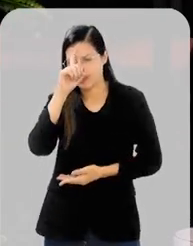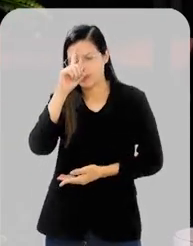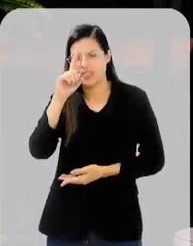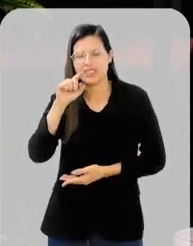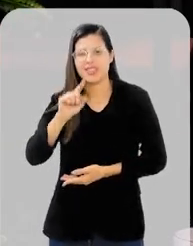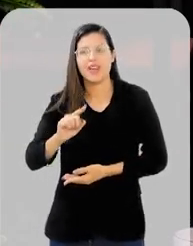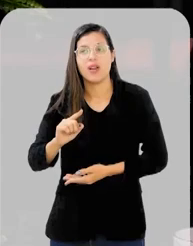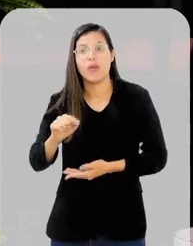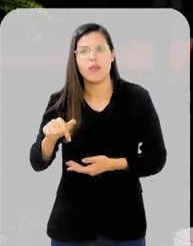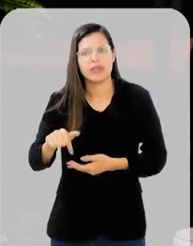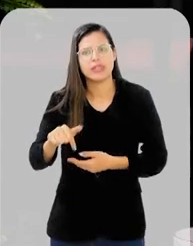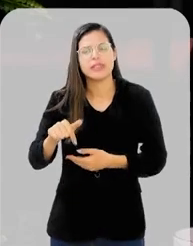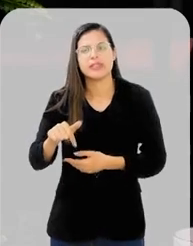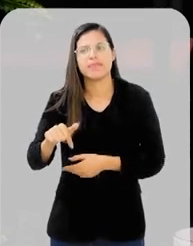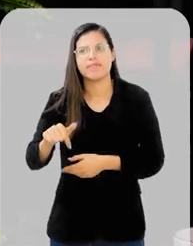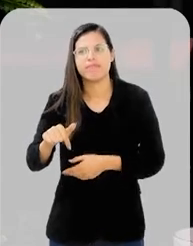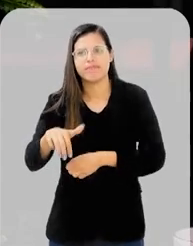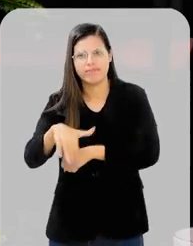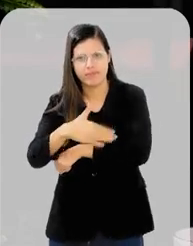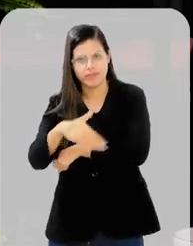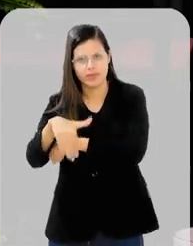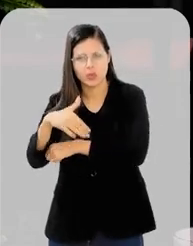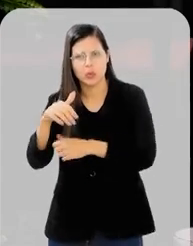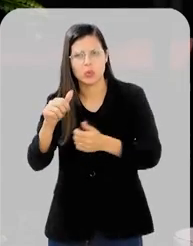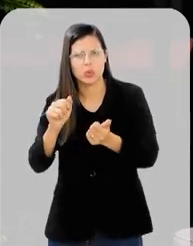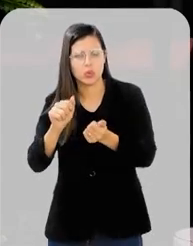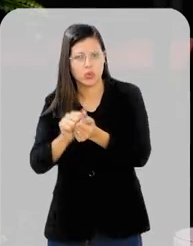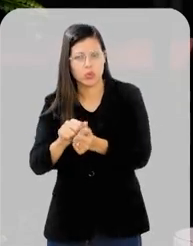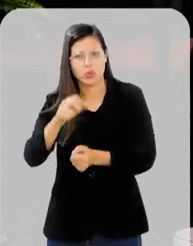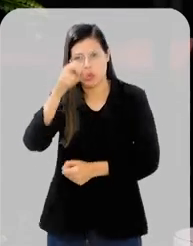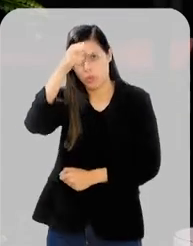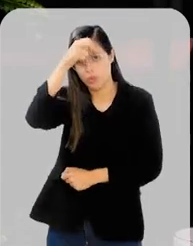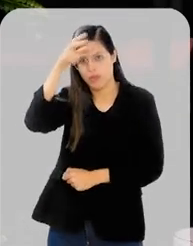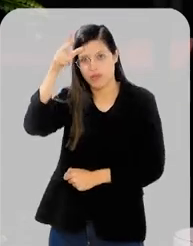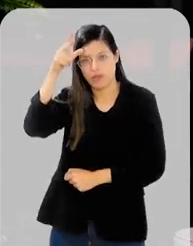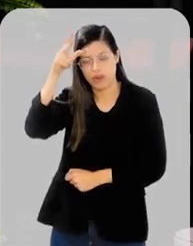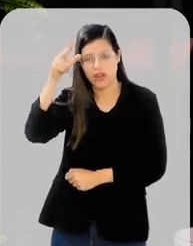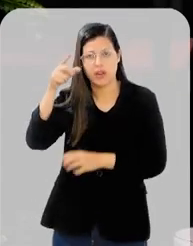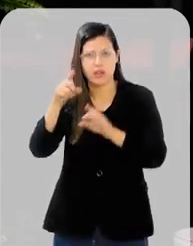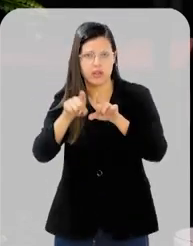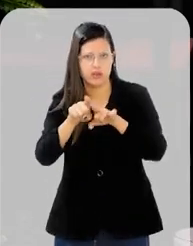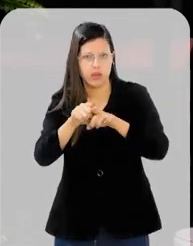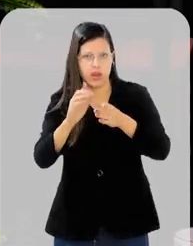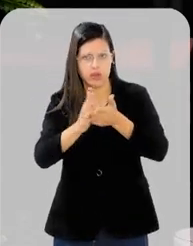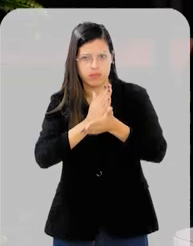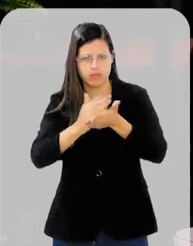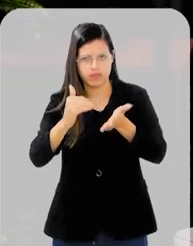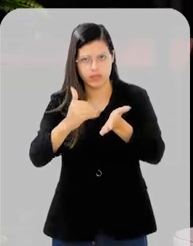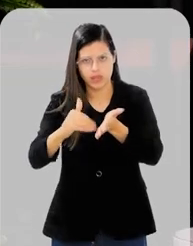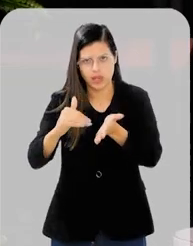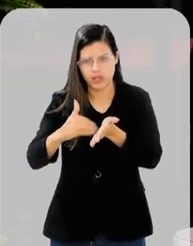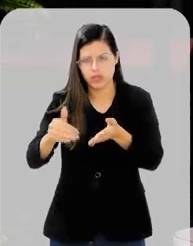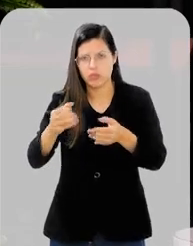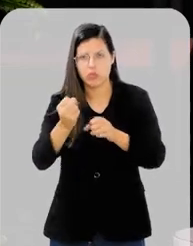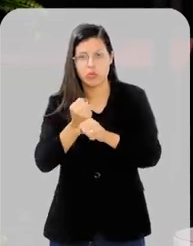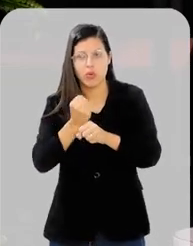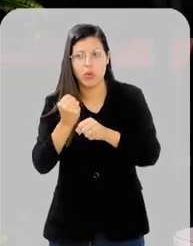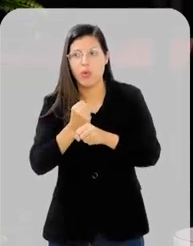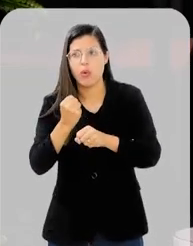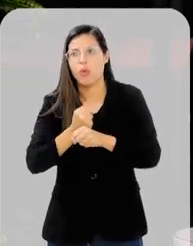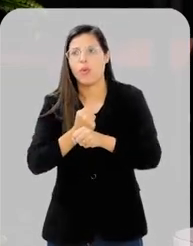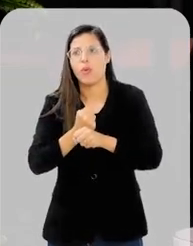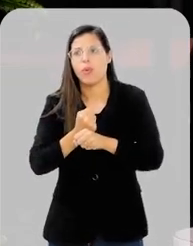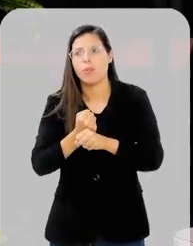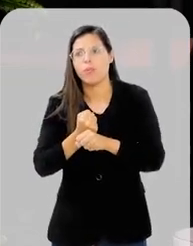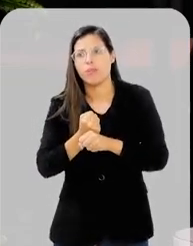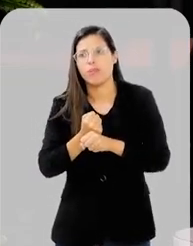parece uma uma coisa e aí a gente tava ali o prefeito tava com a gente algumas eh os secretários ali de obras e tal e era um era